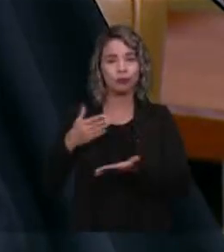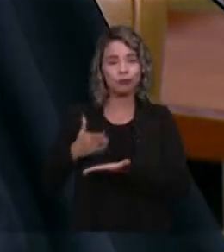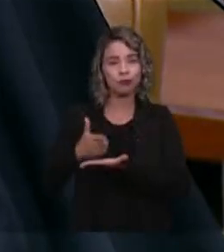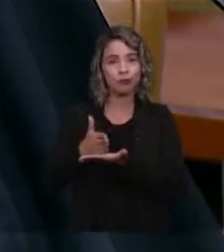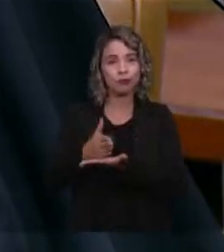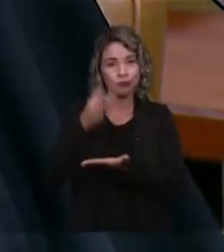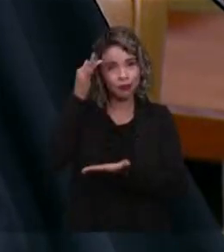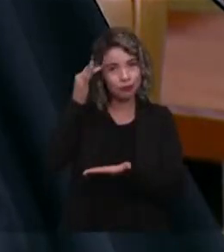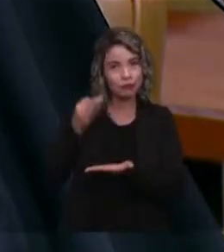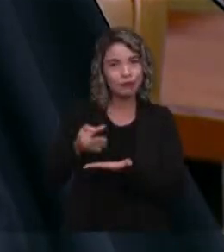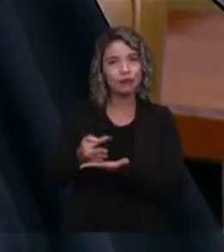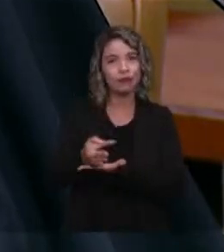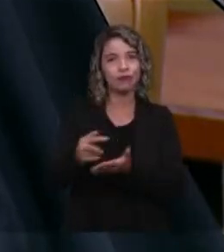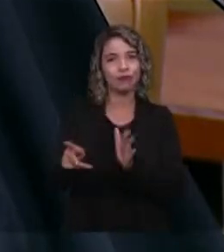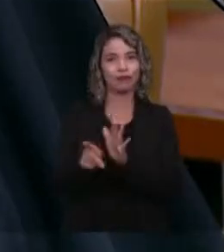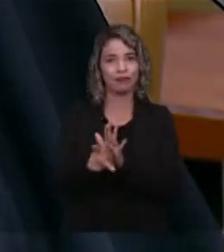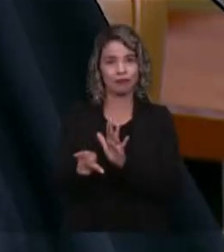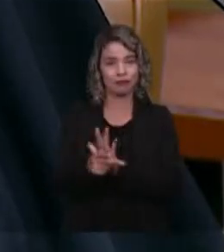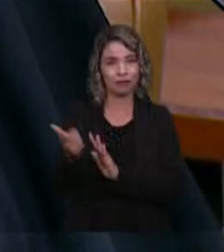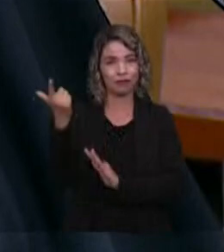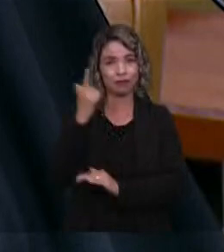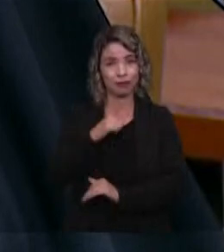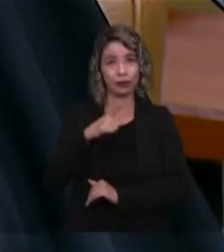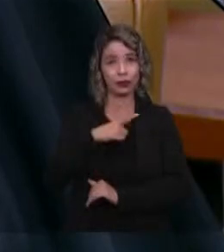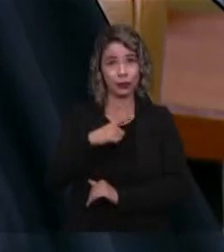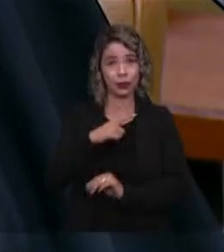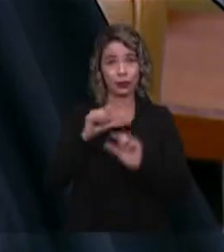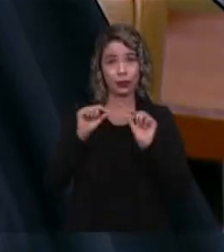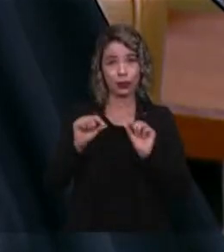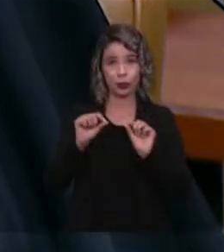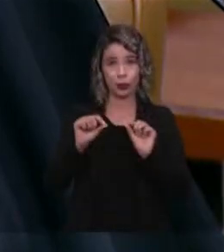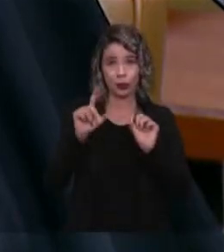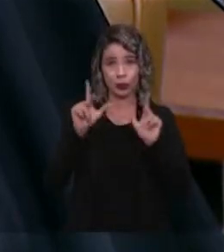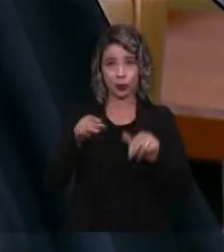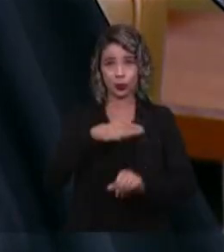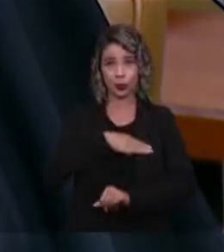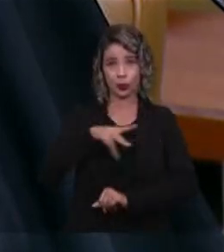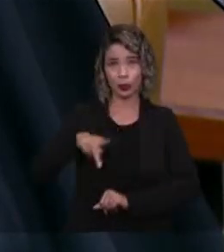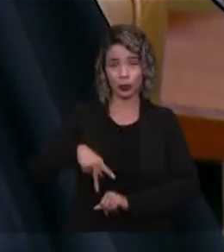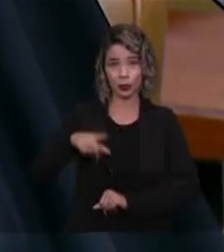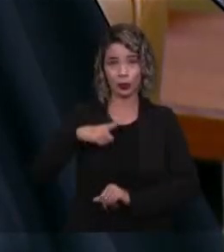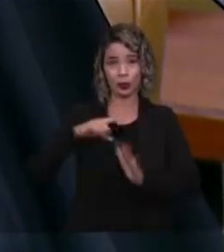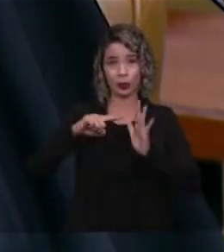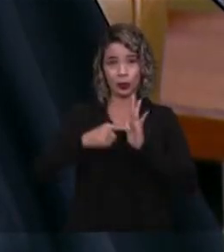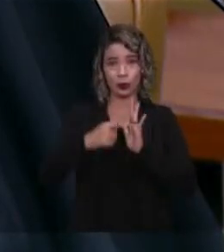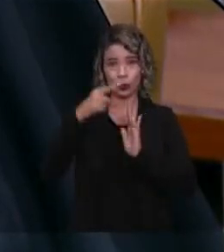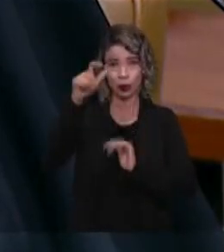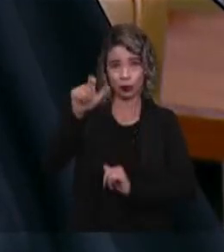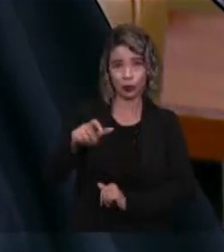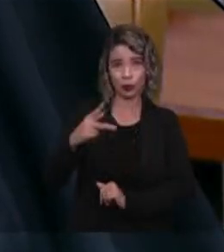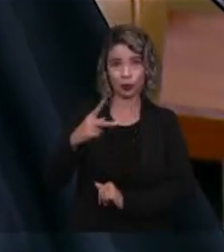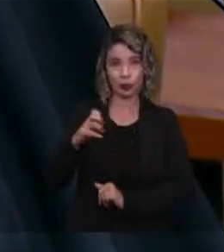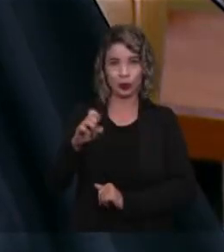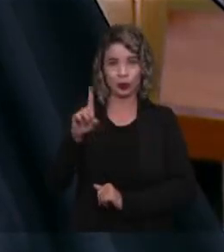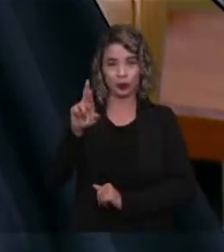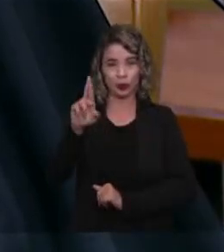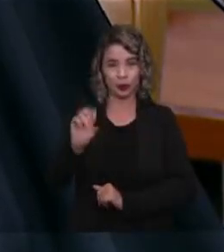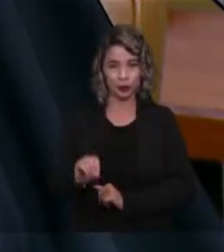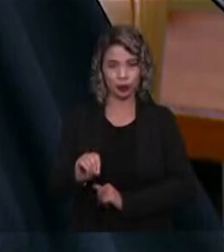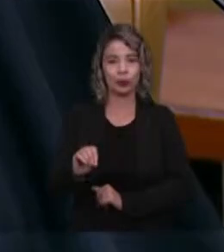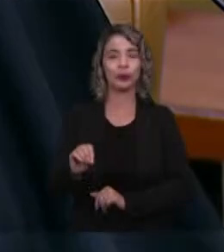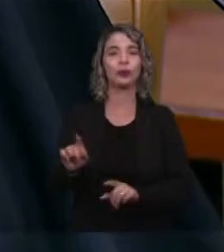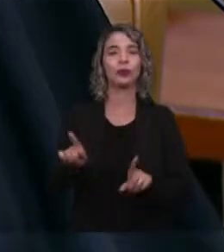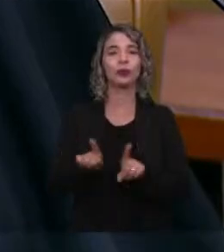Cards Processamento e Serviços de Fidelização Limitada, em que, segundo o Ministério Público, teria o denunciado Pedro Paulo